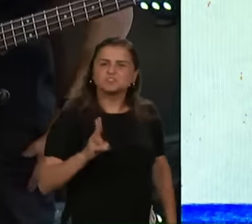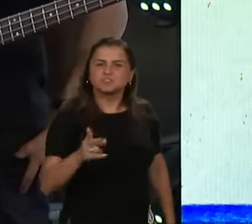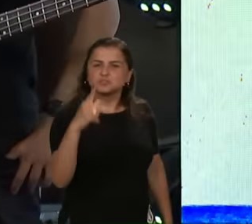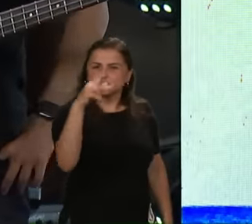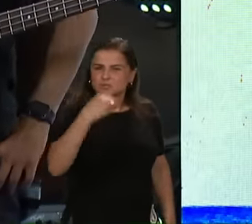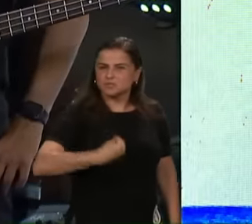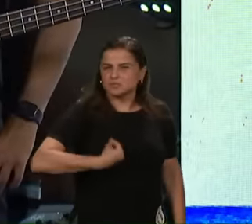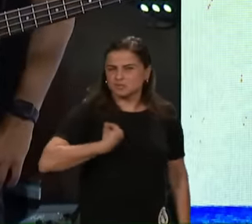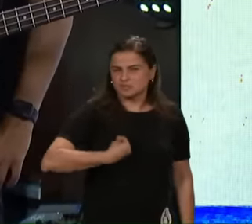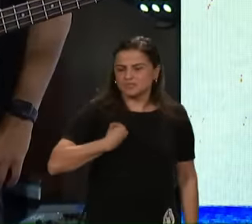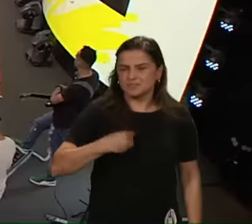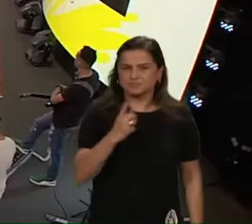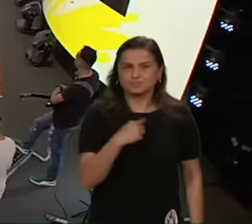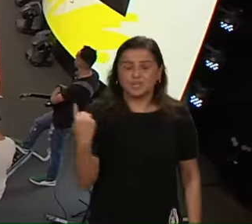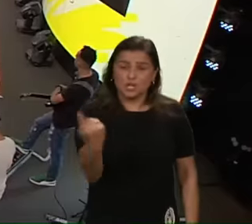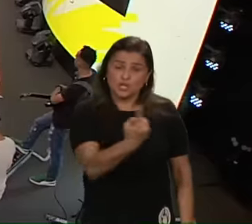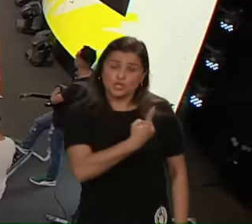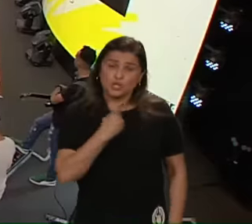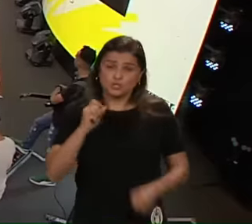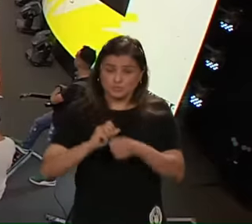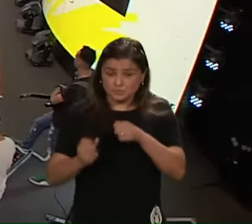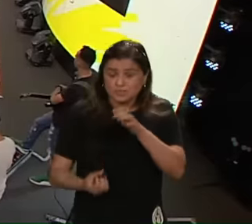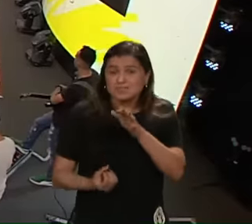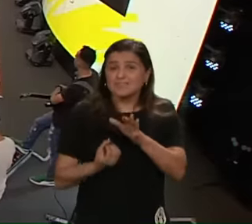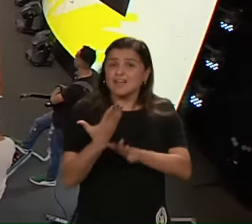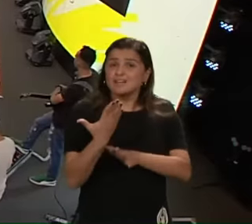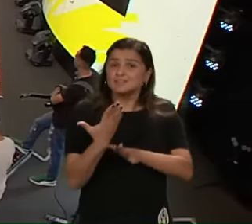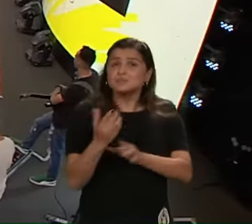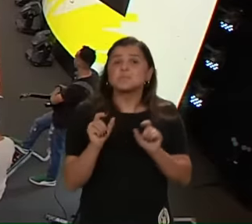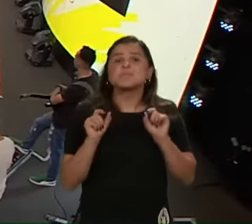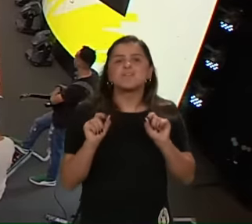Nós fomos criados para agradar a Deus.